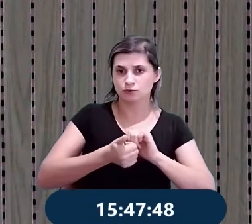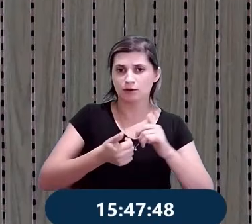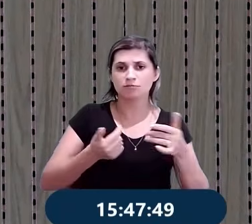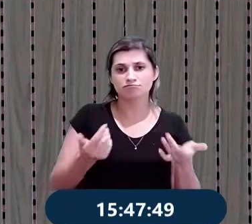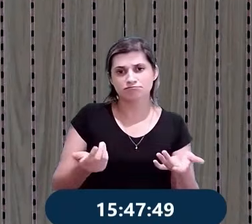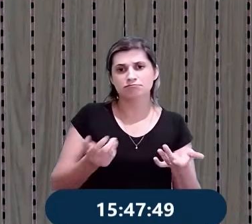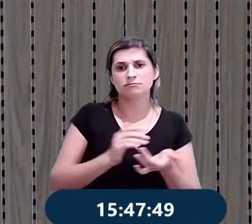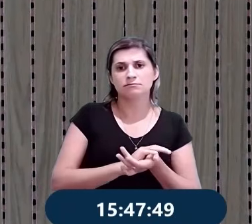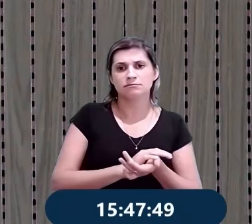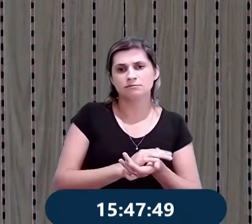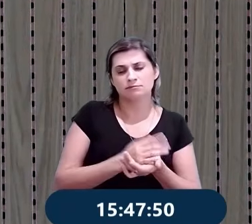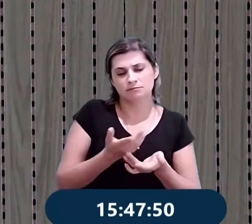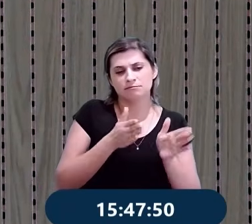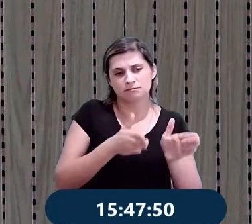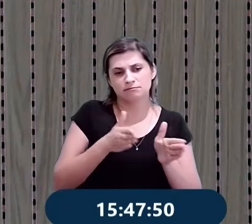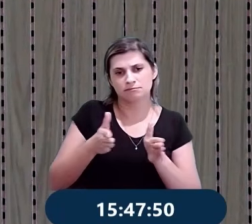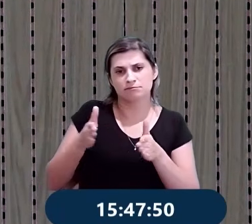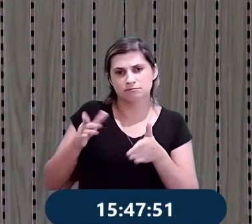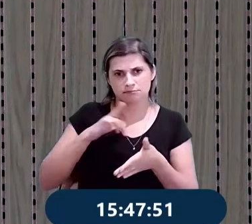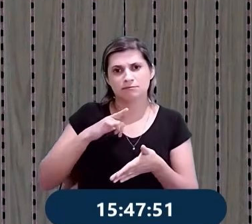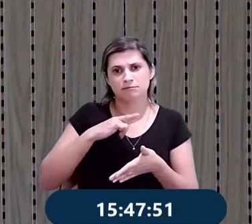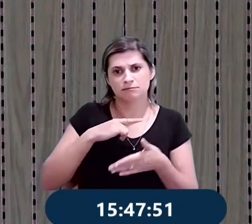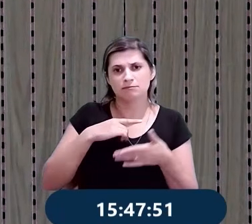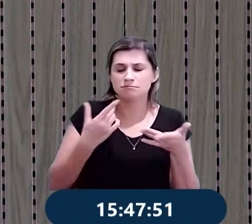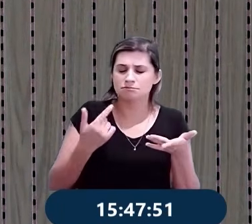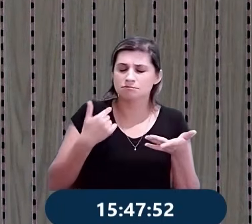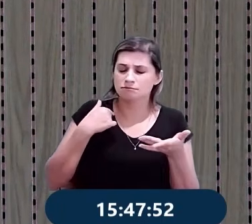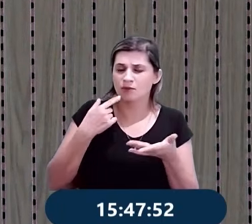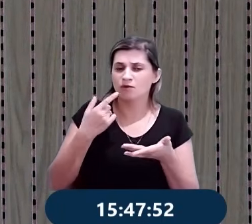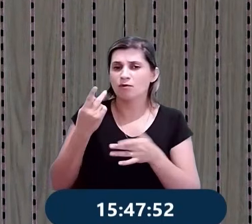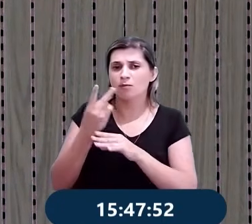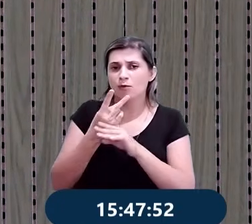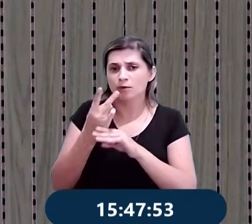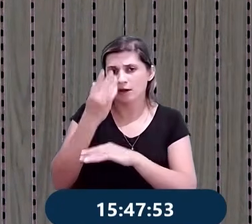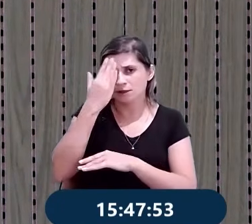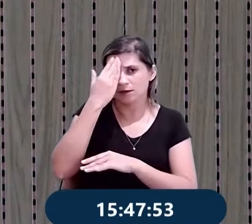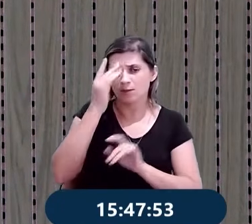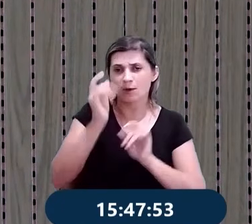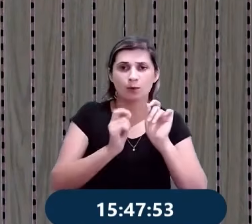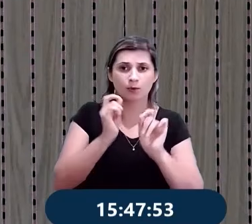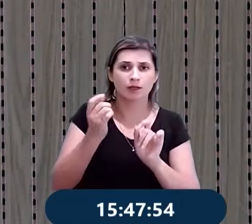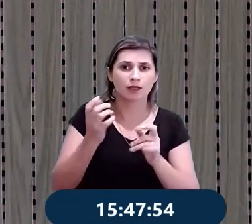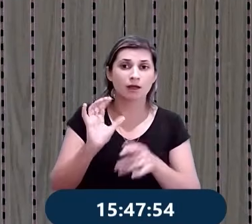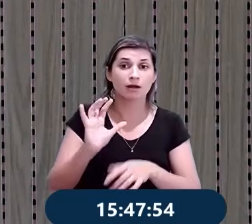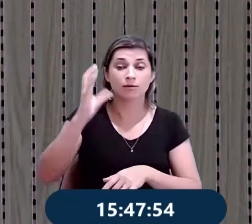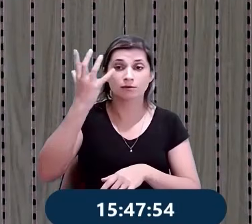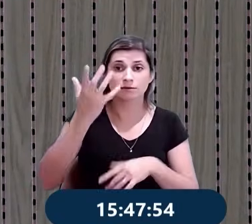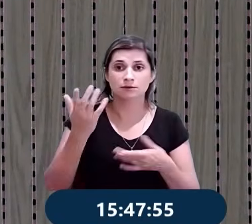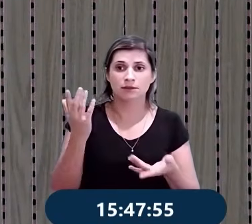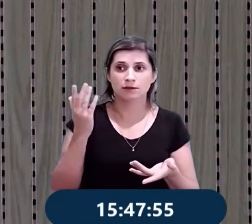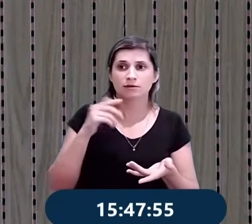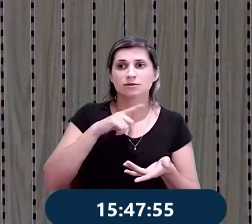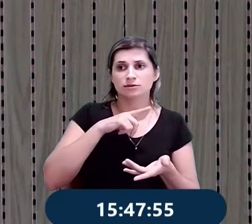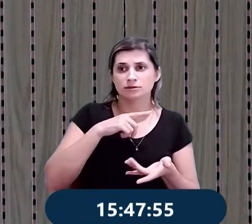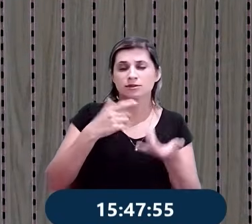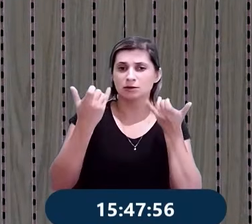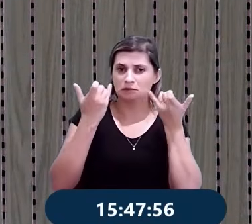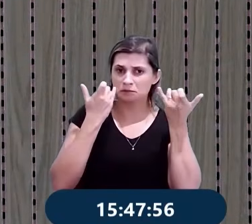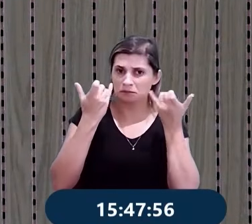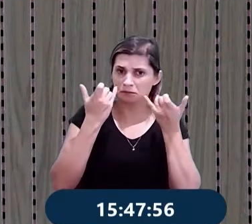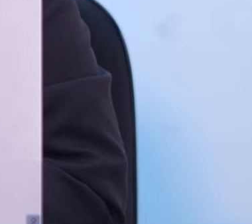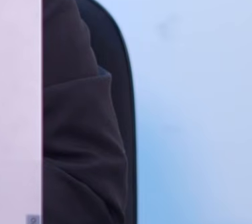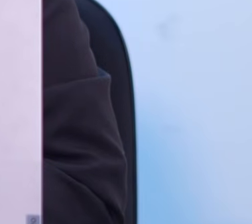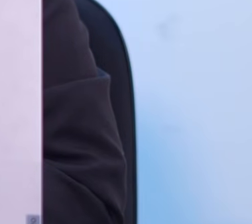também me inteirar sobre esse assunto, porque até onde eu tinha as informações, estava tudo definido pela